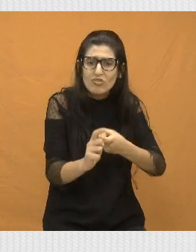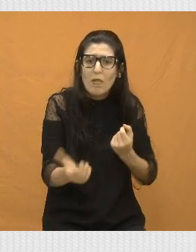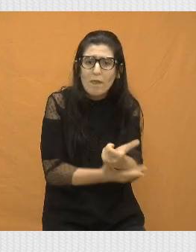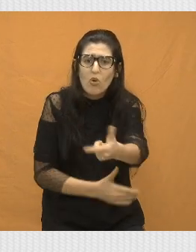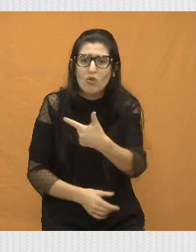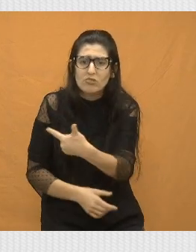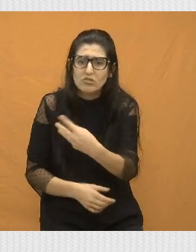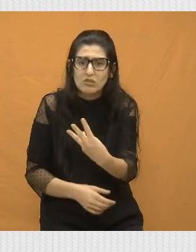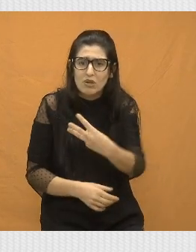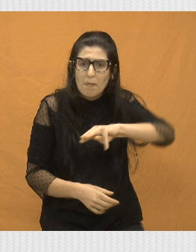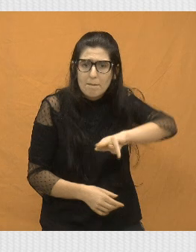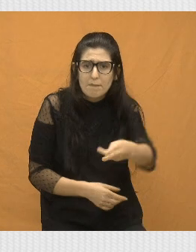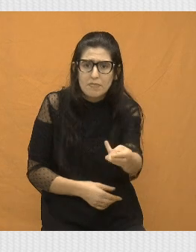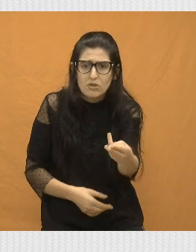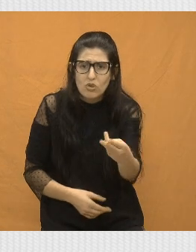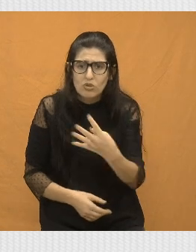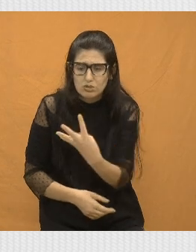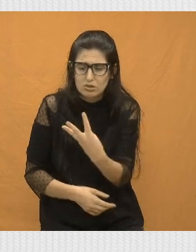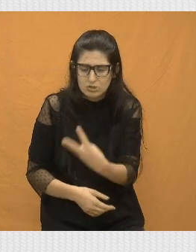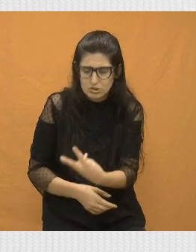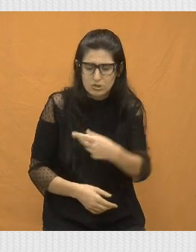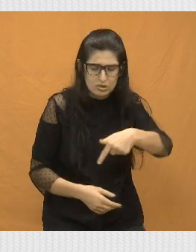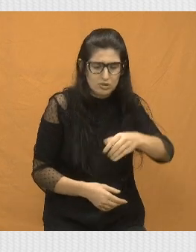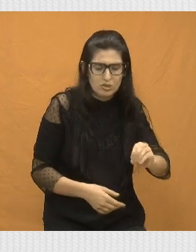23.370.000 e já liquidado